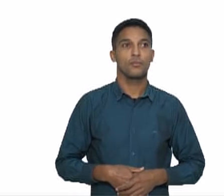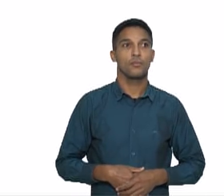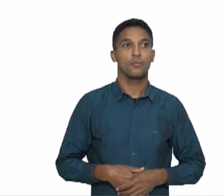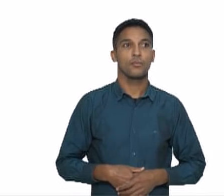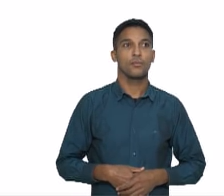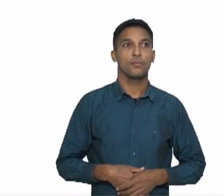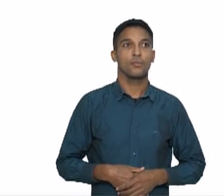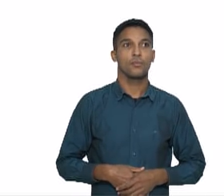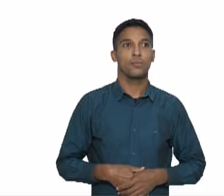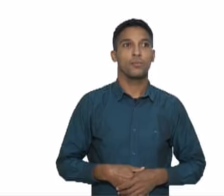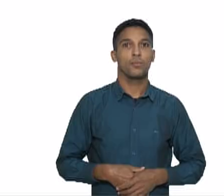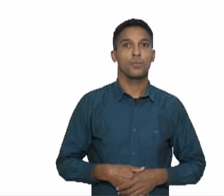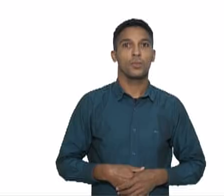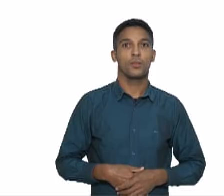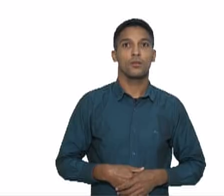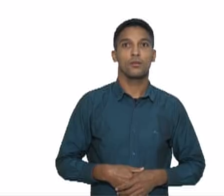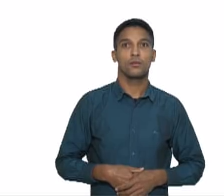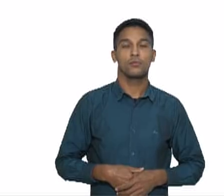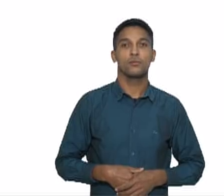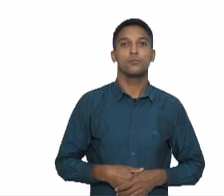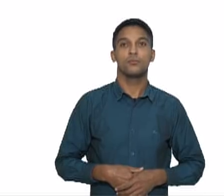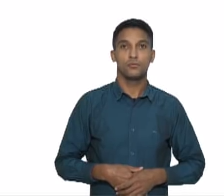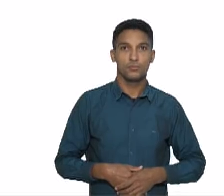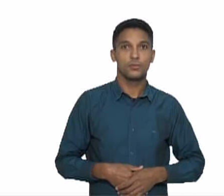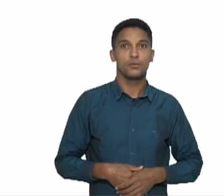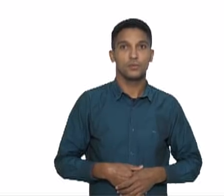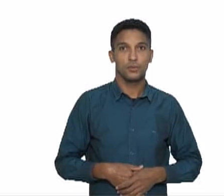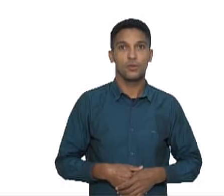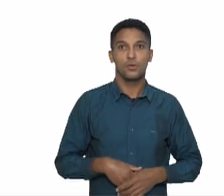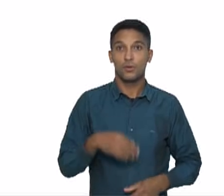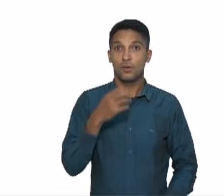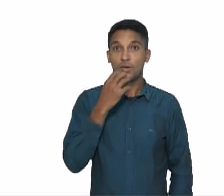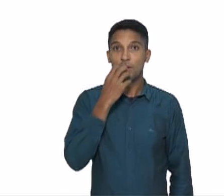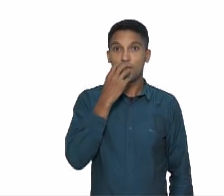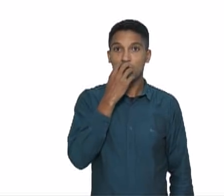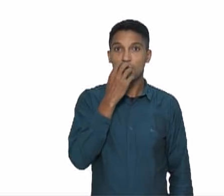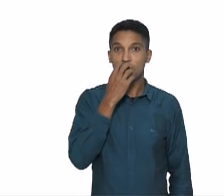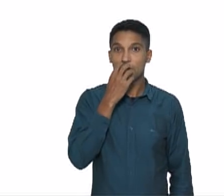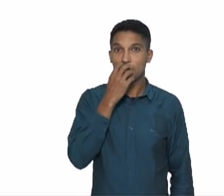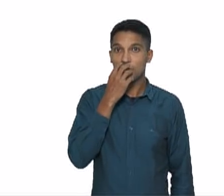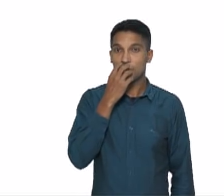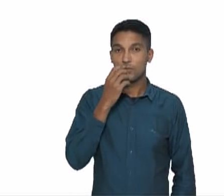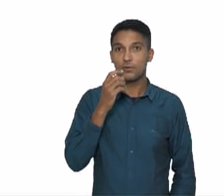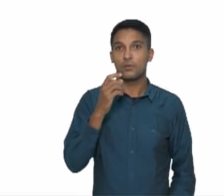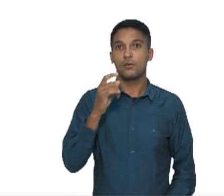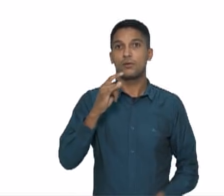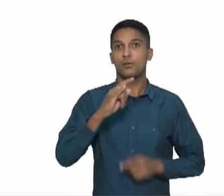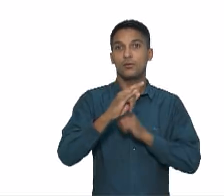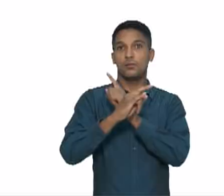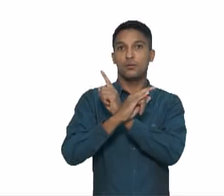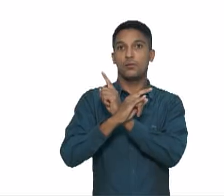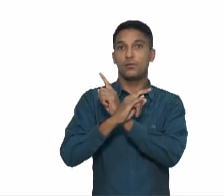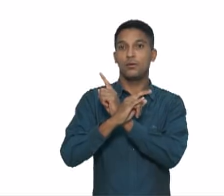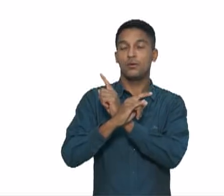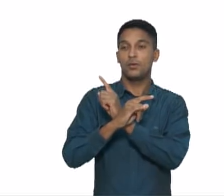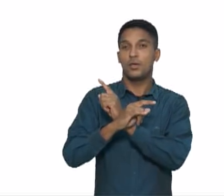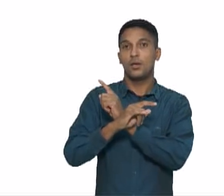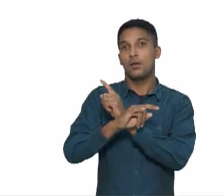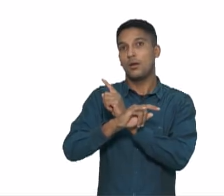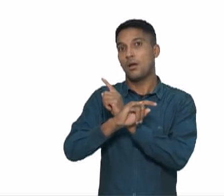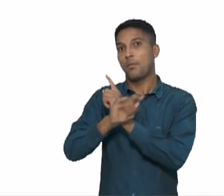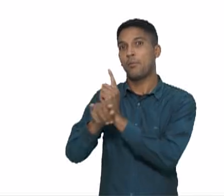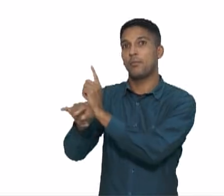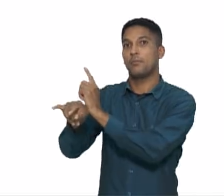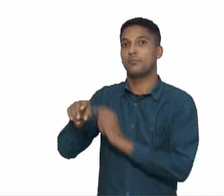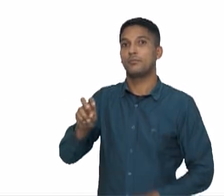despregou-se da menina e saiu sonâmbulo. Ela ficou espantada com o acontecimento nas mãos, numa mudez